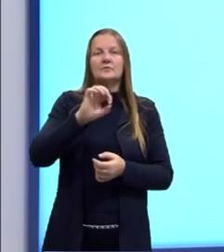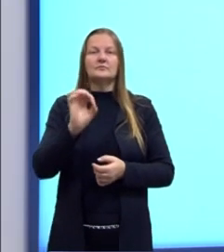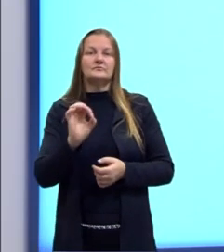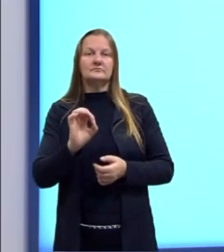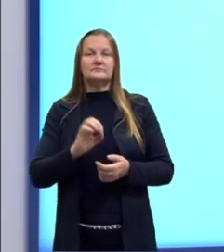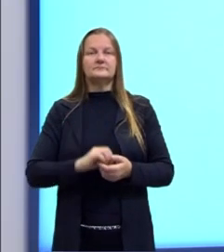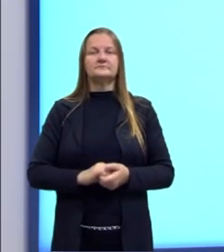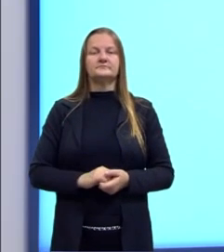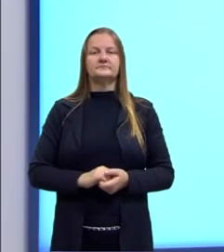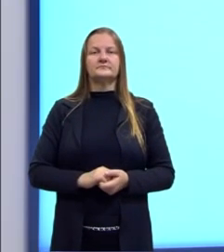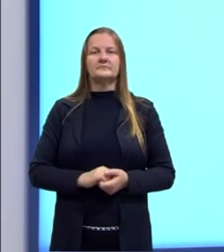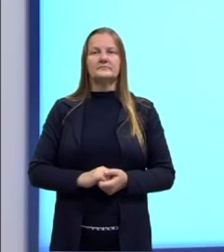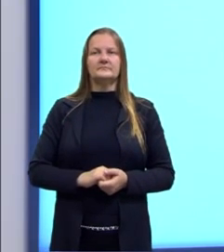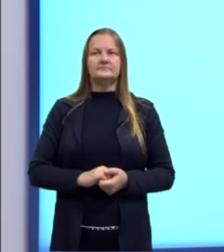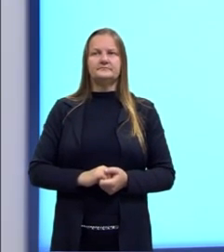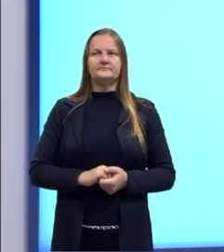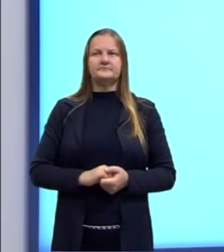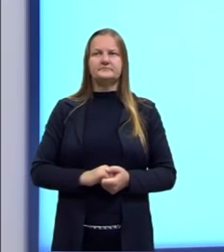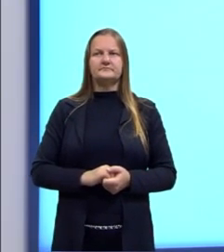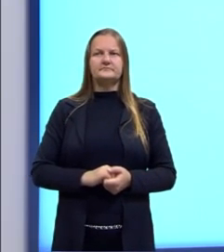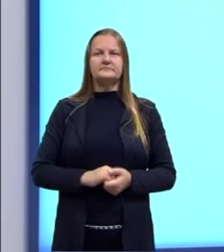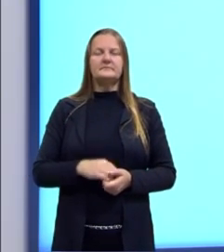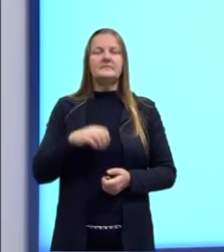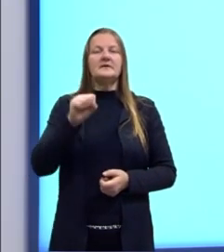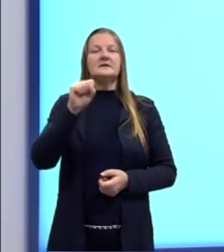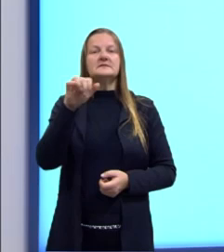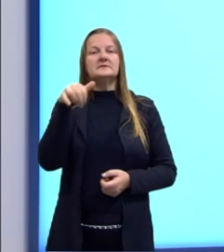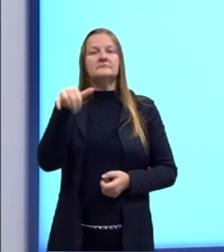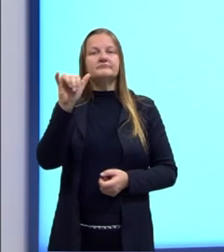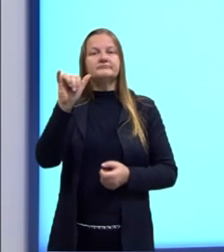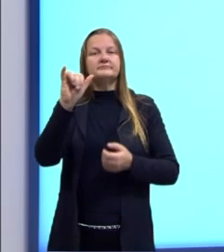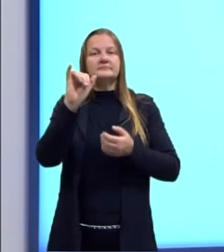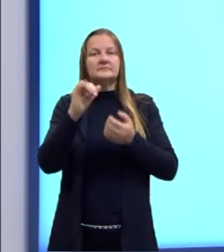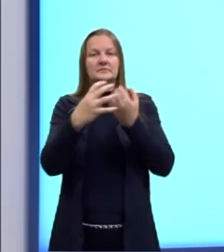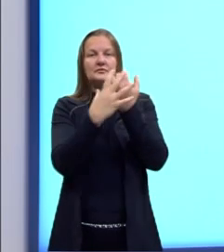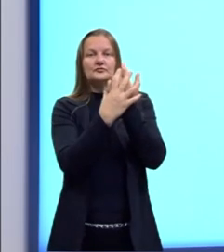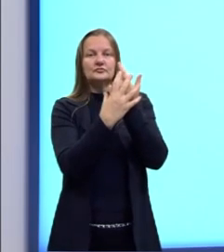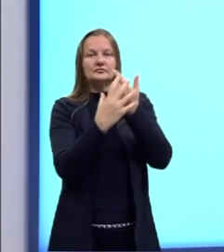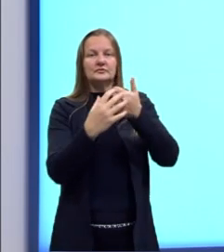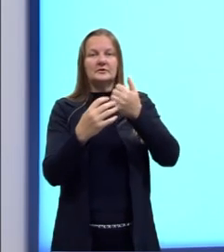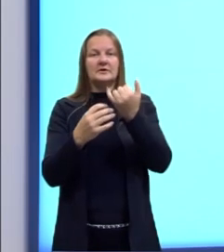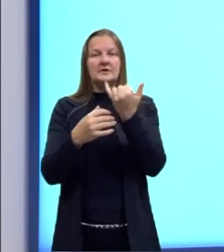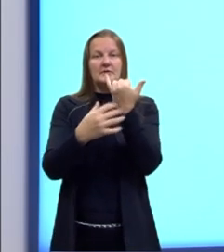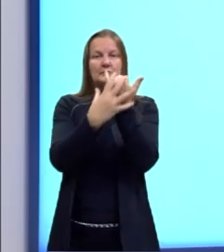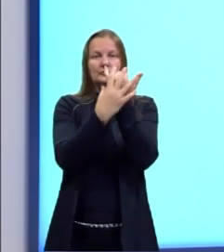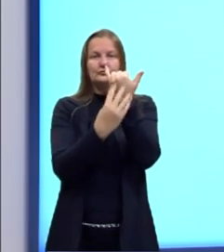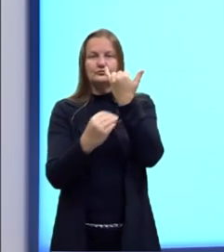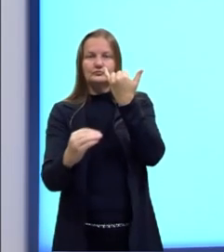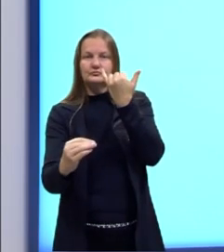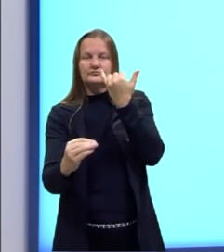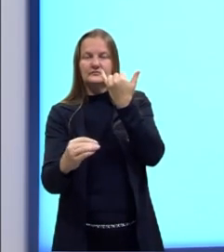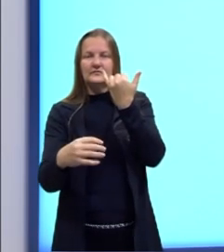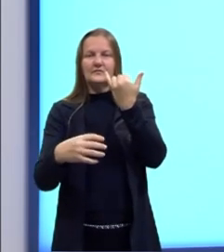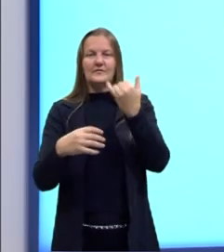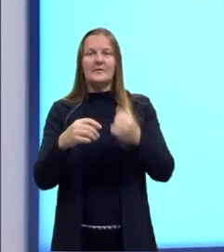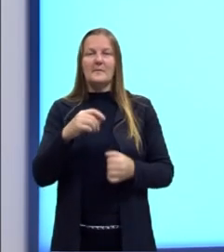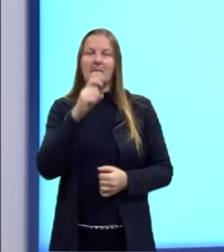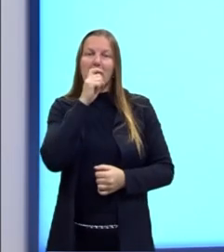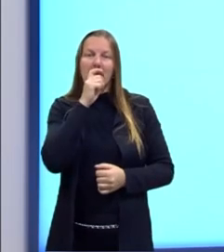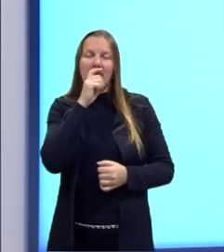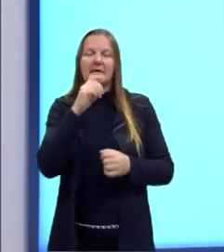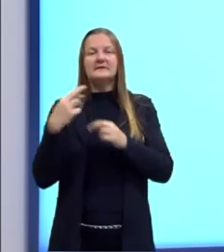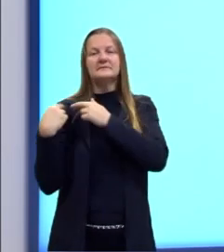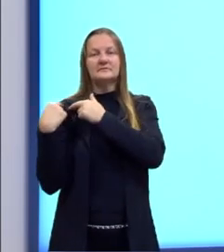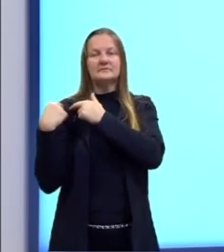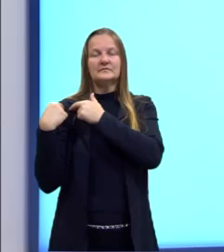dele então a presença se o pai do ar segregar o cromossomo Y vai